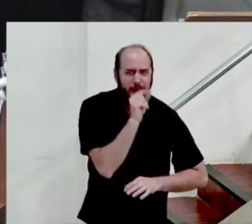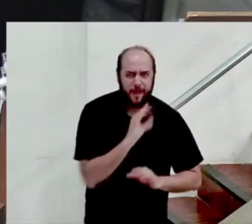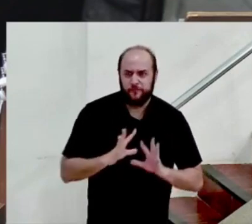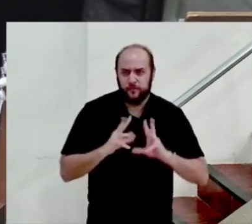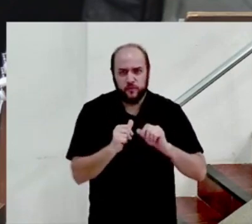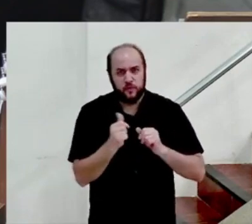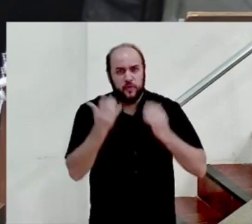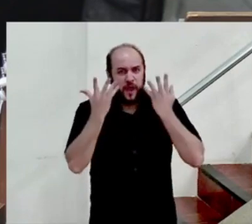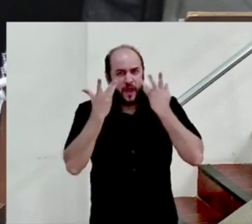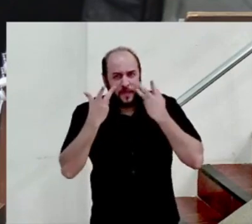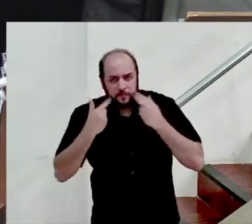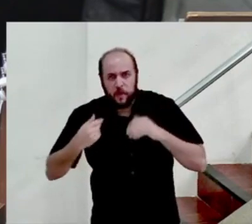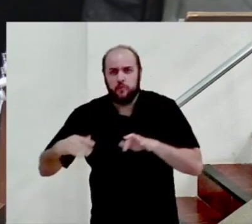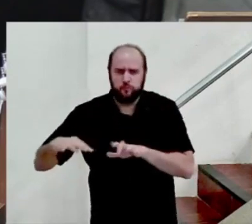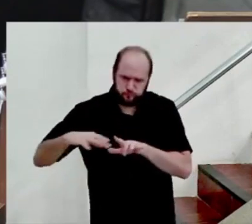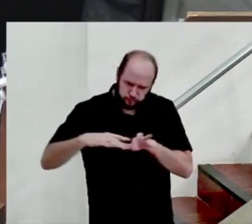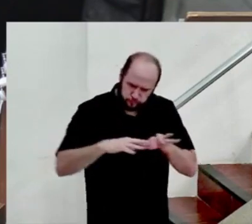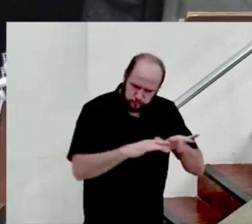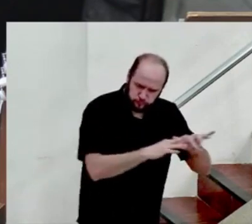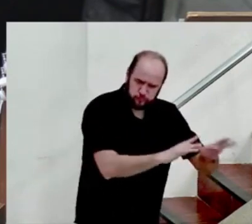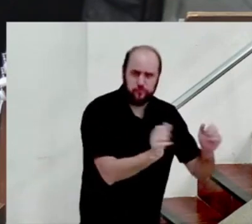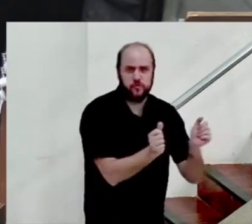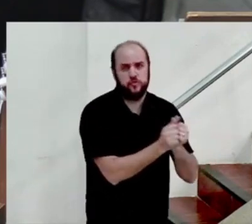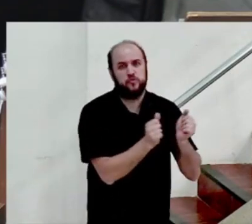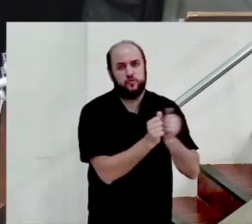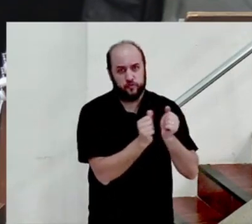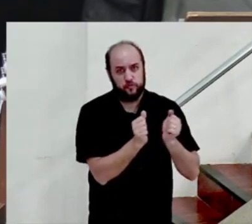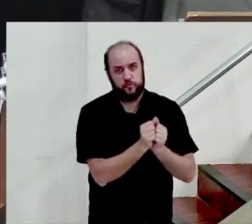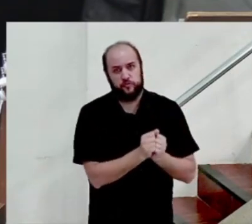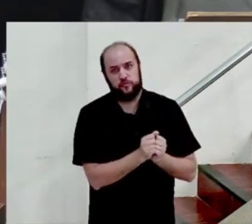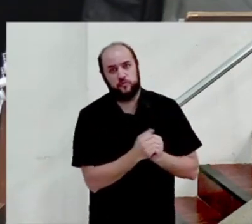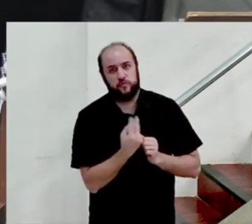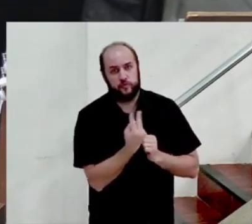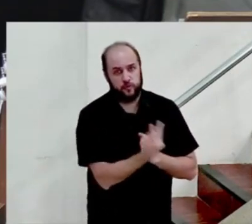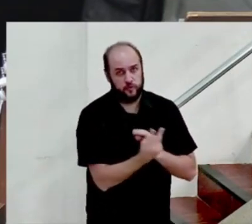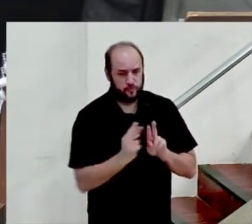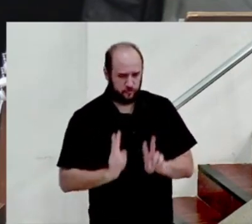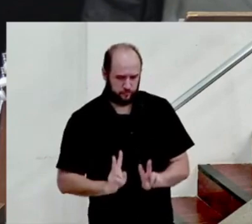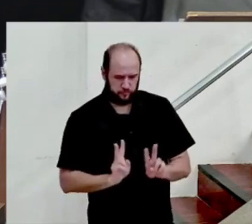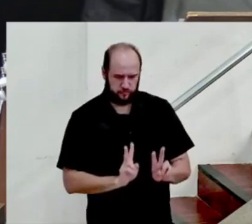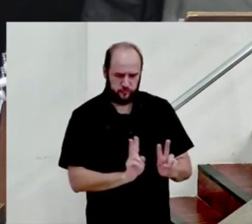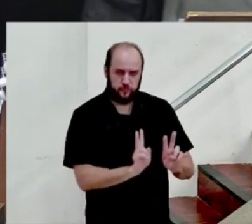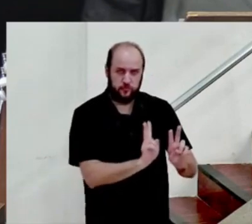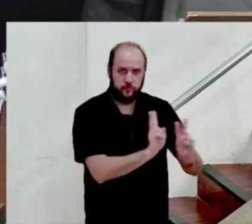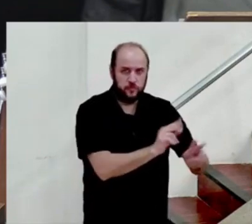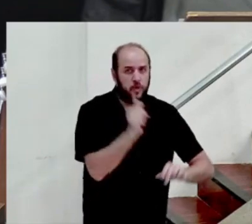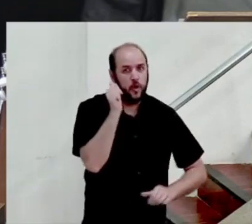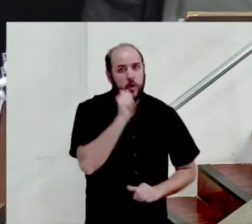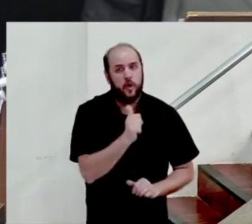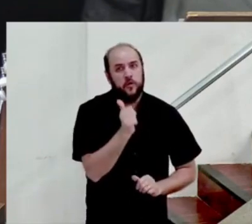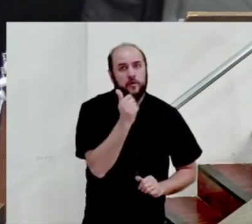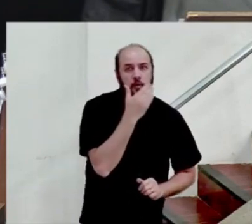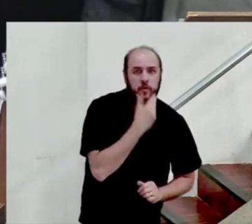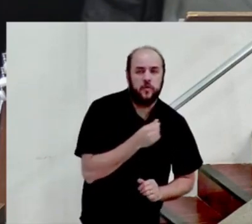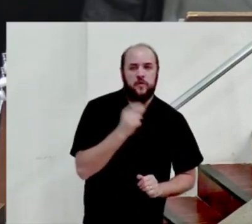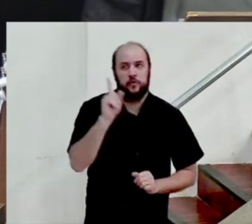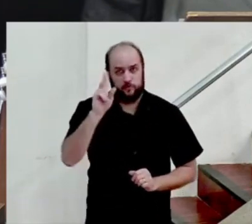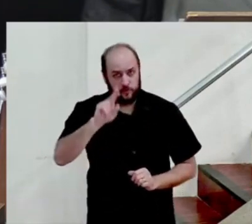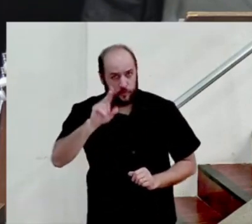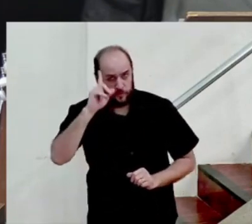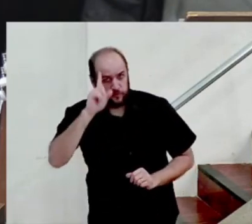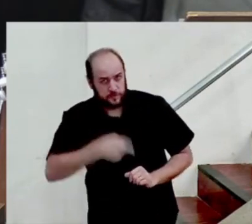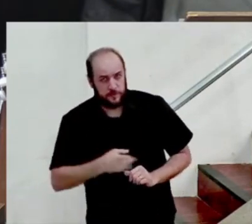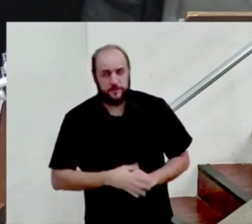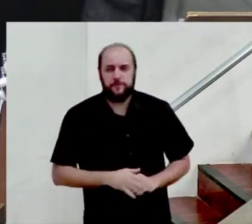terra, entraram para junto de Noé na arca de 2 em 2, macho e fêmea, como Deus havia ordenado a Noé.